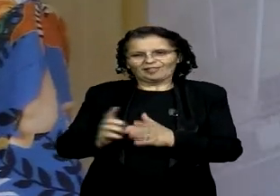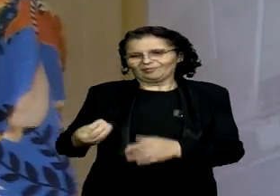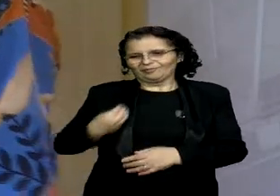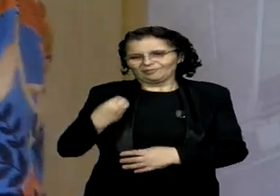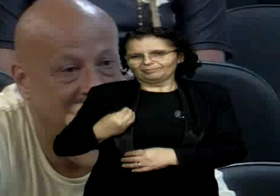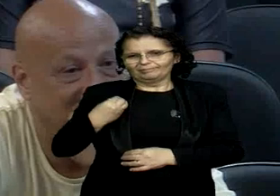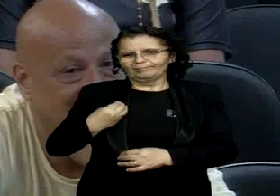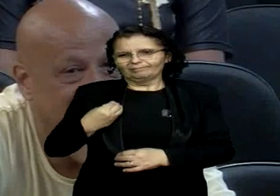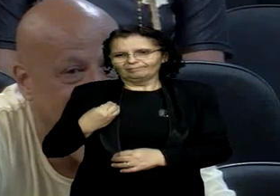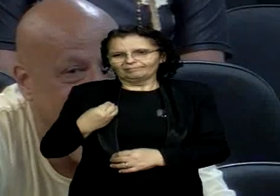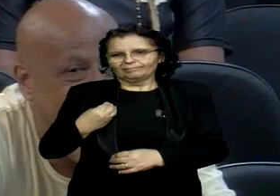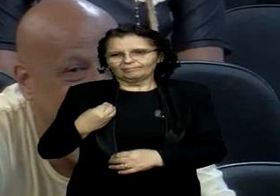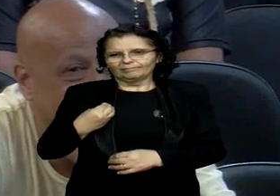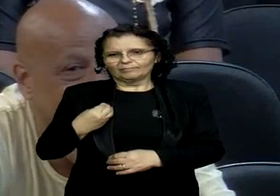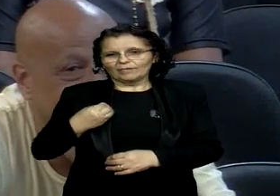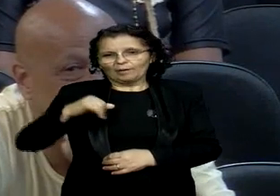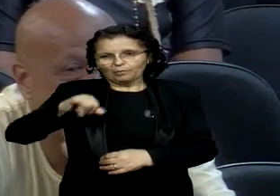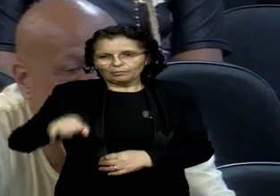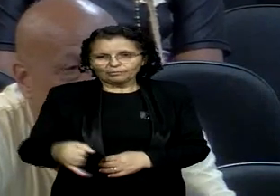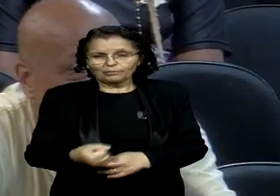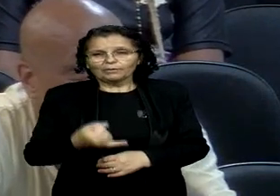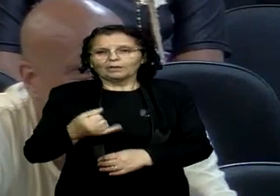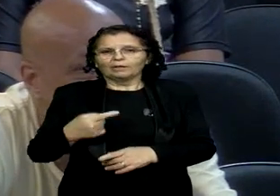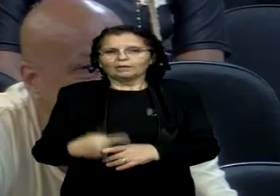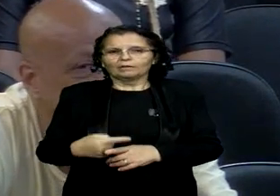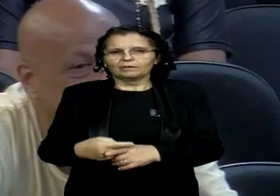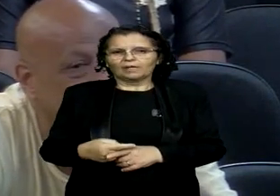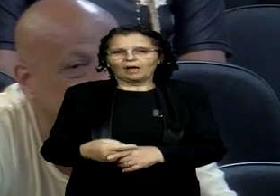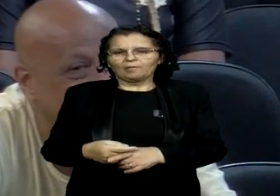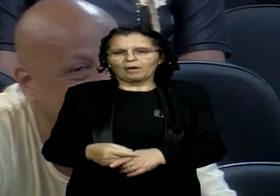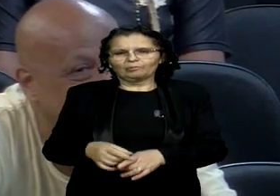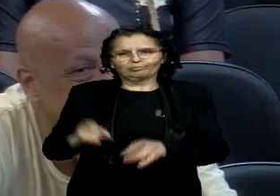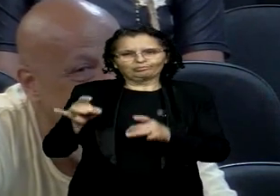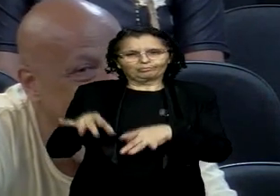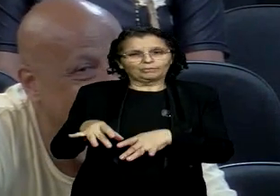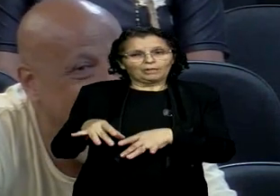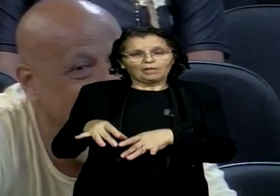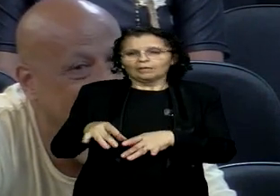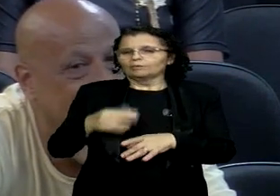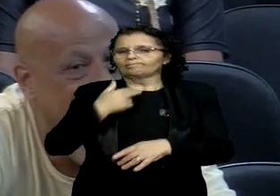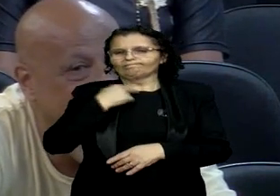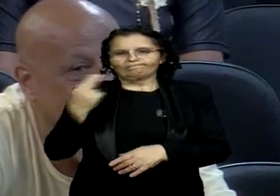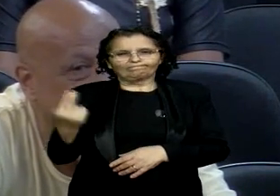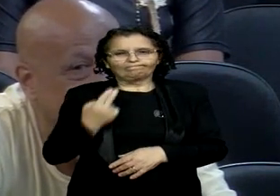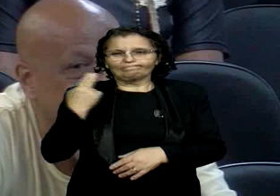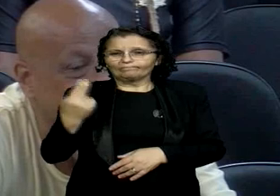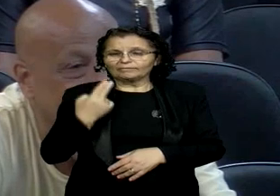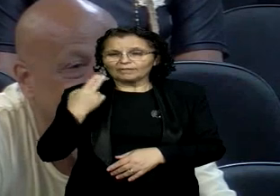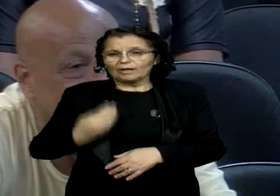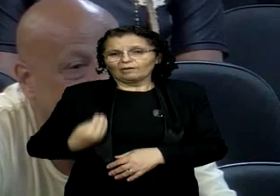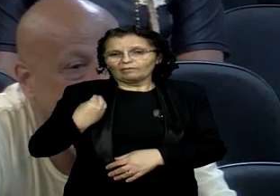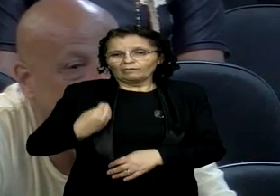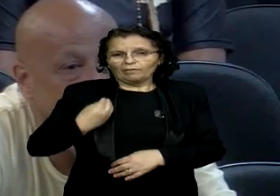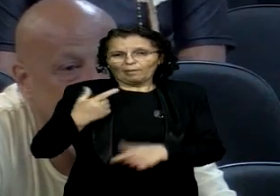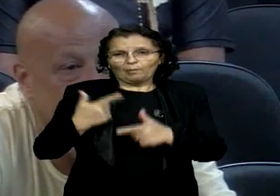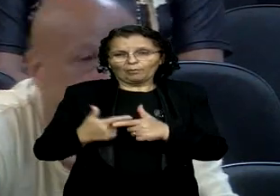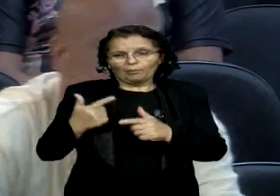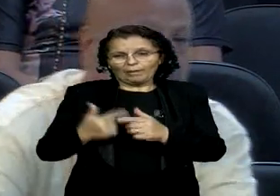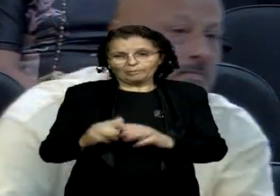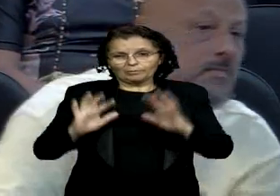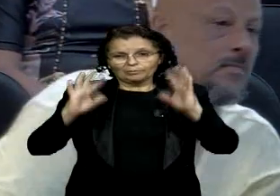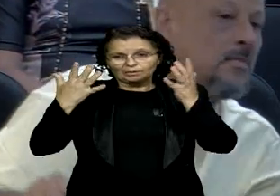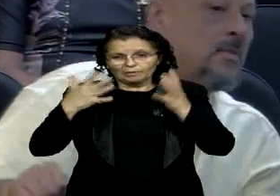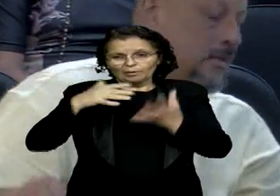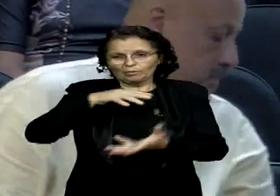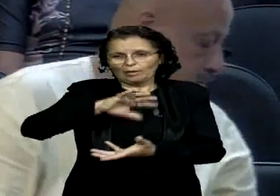E dizer, aproveitando isso, de que esse negar a história e negar, inclusive, que nós estamos vivendo uma crise climática e